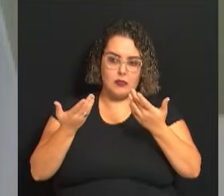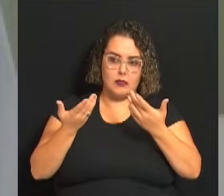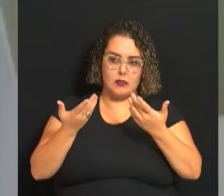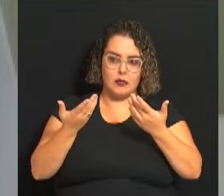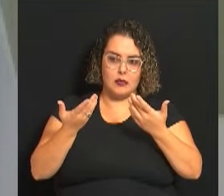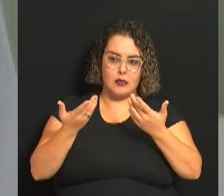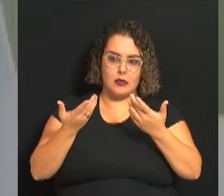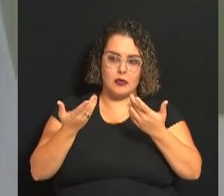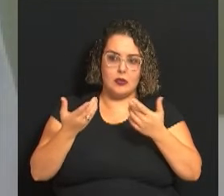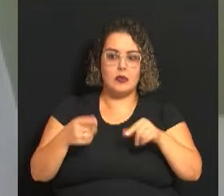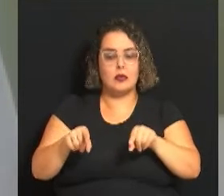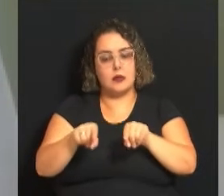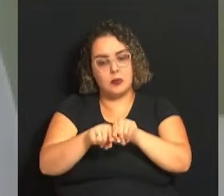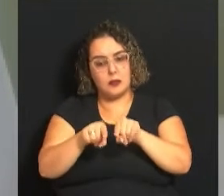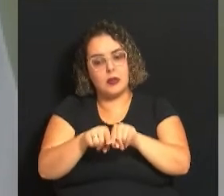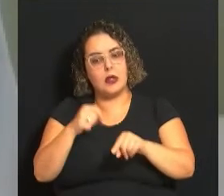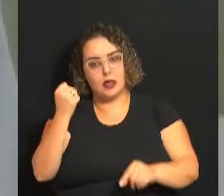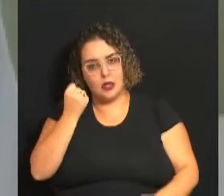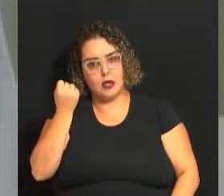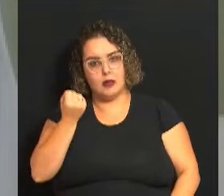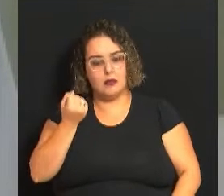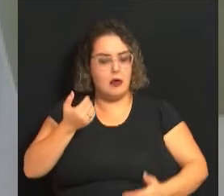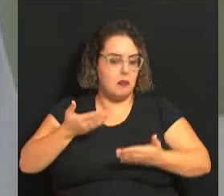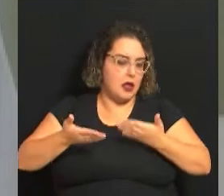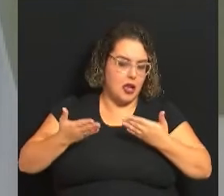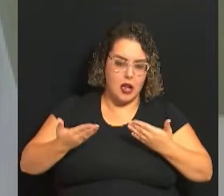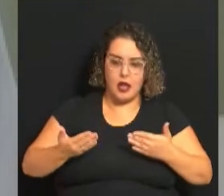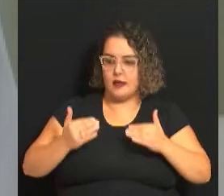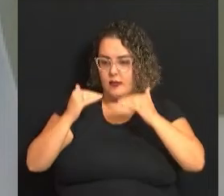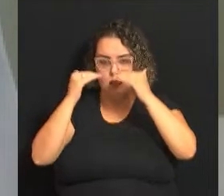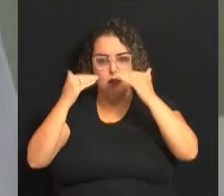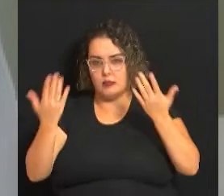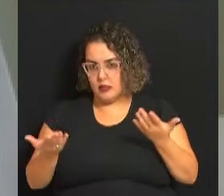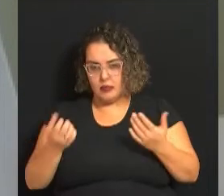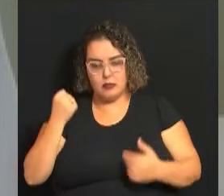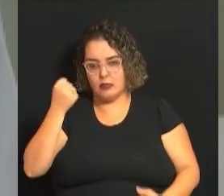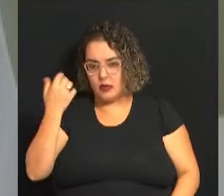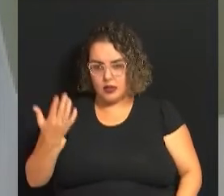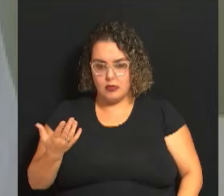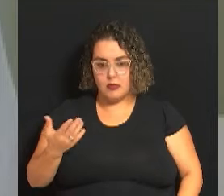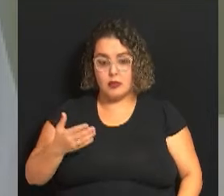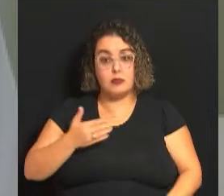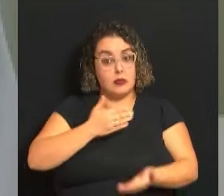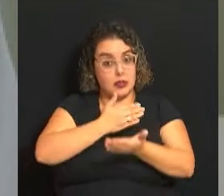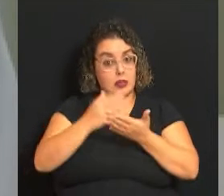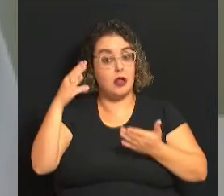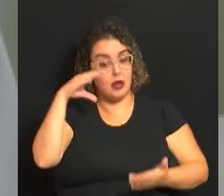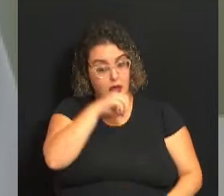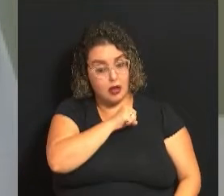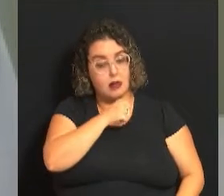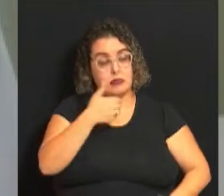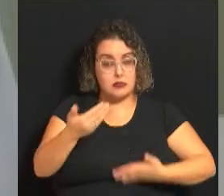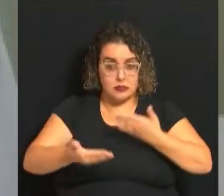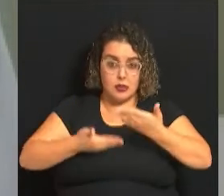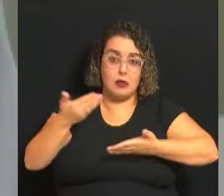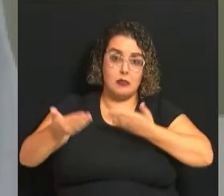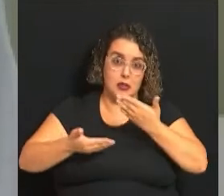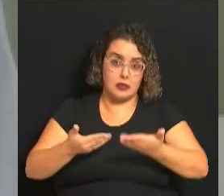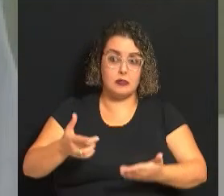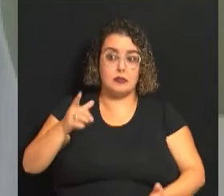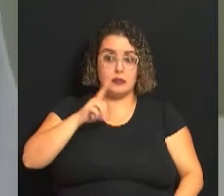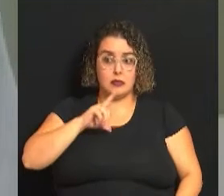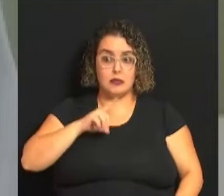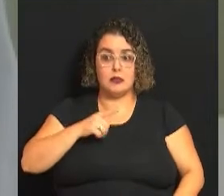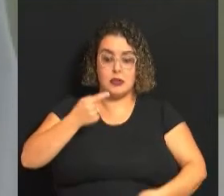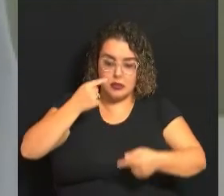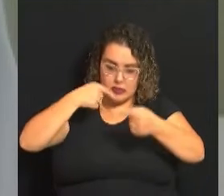também é. Quanto mais rápido a gente inicia o tratamento, mais a gente vai ter